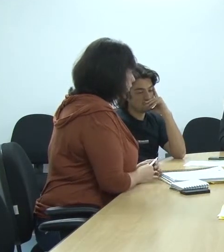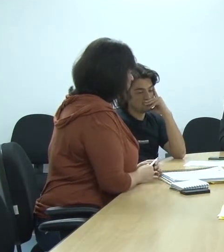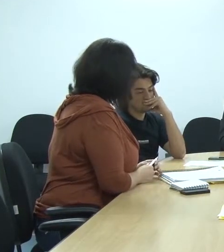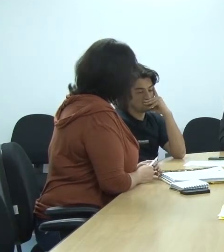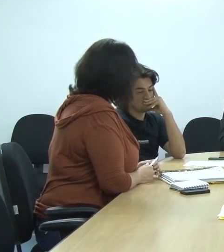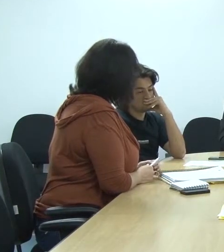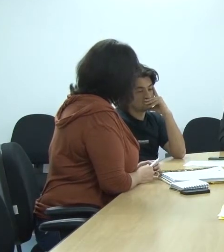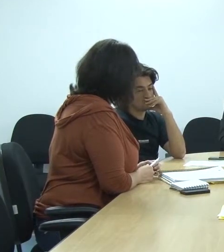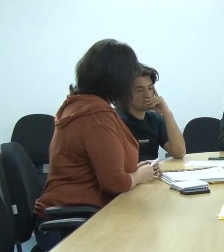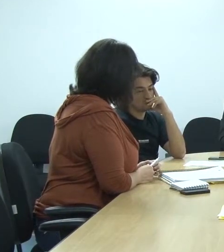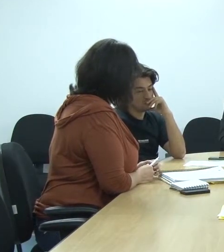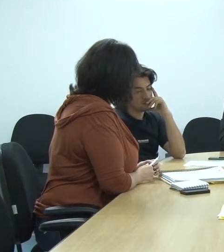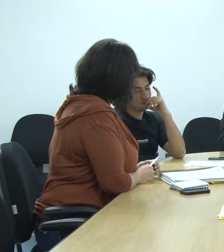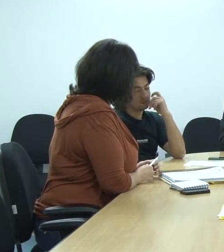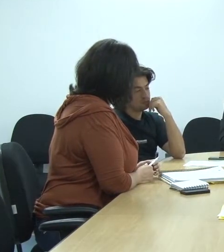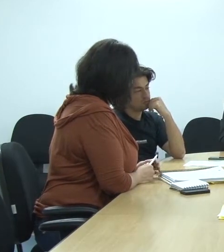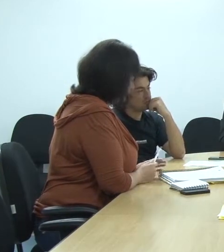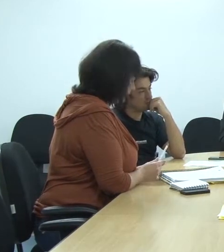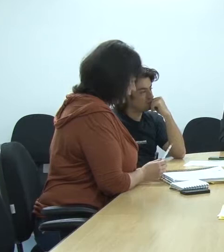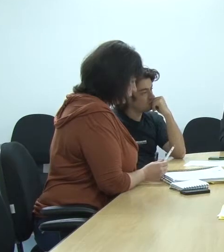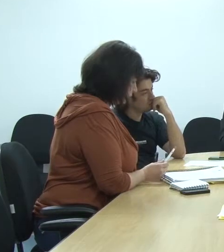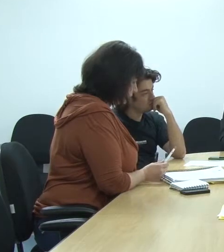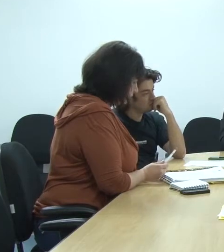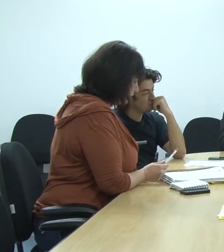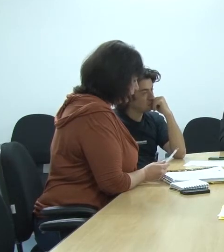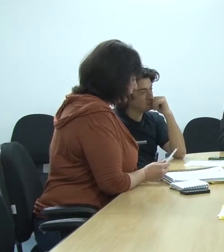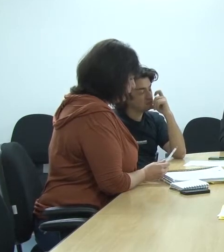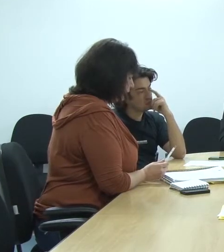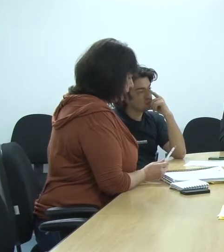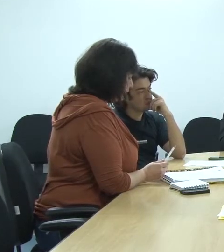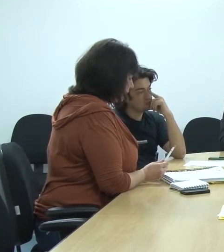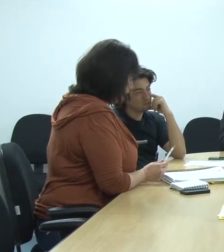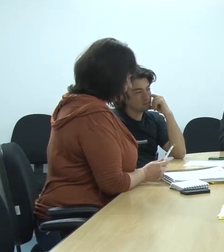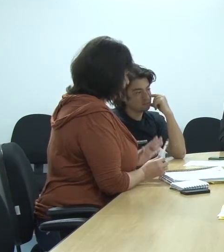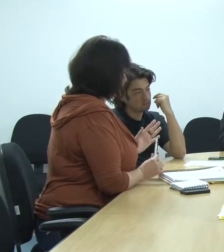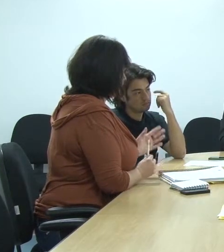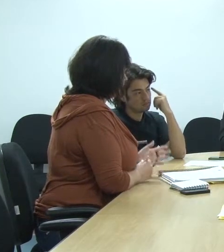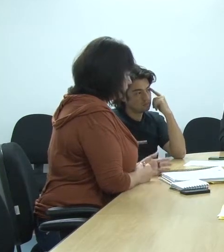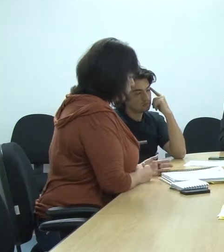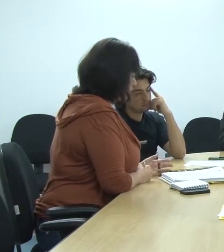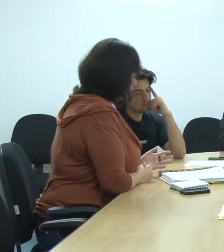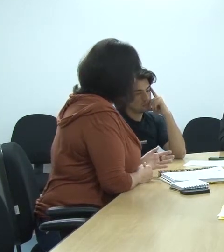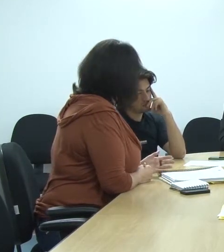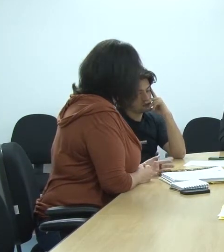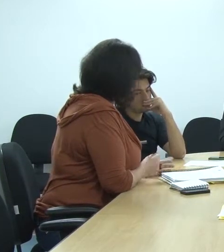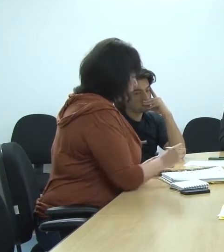em janeiro, final de janeiro, que foi aprovada a Lei Complementar 140. Em